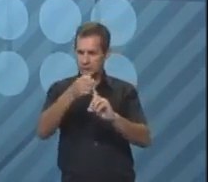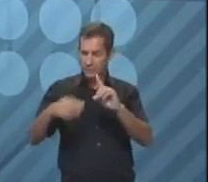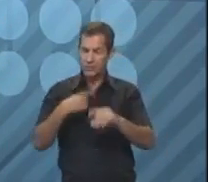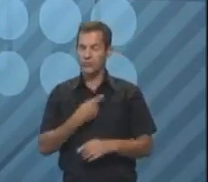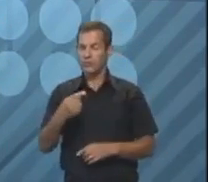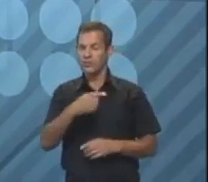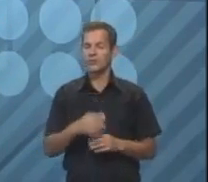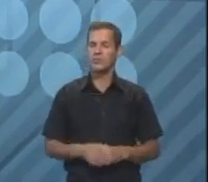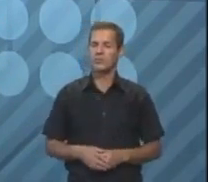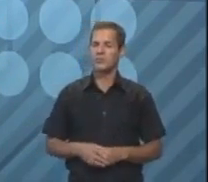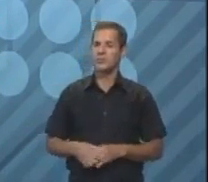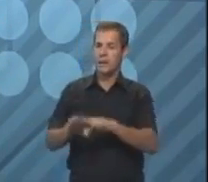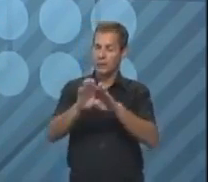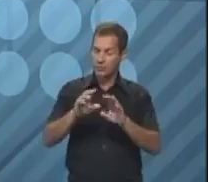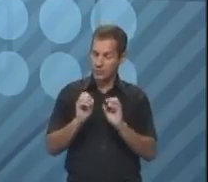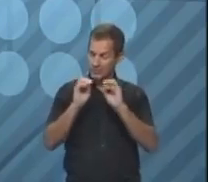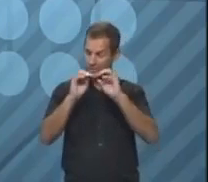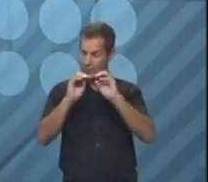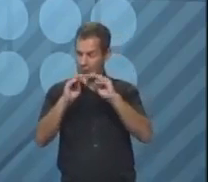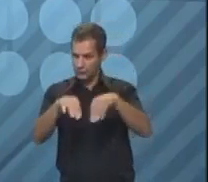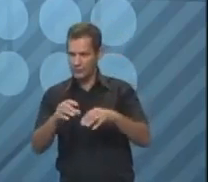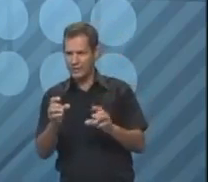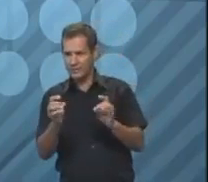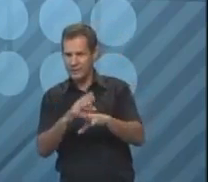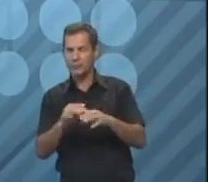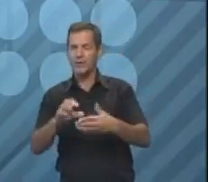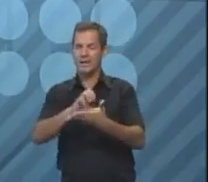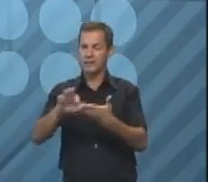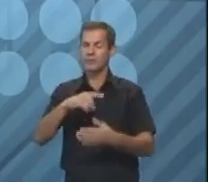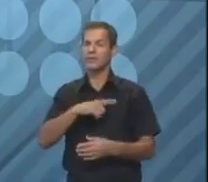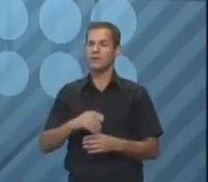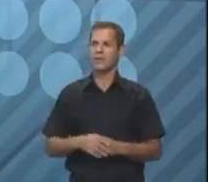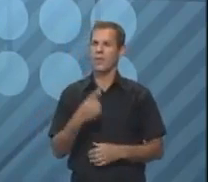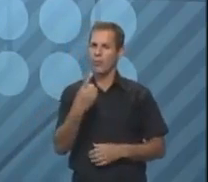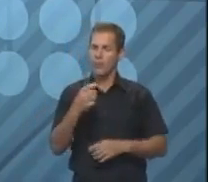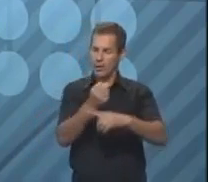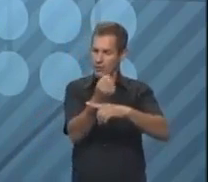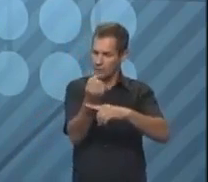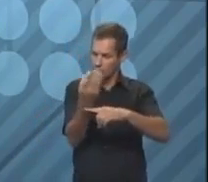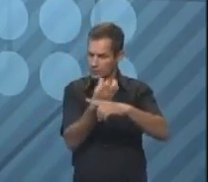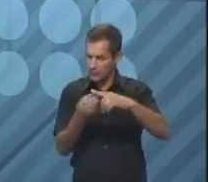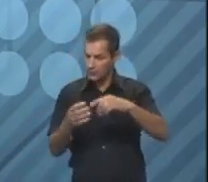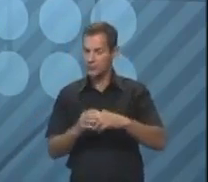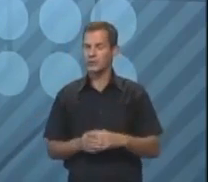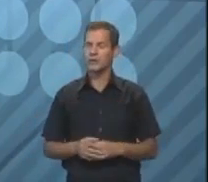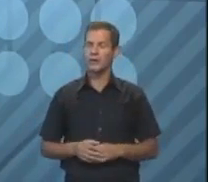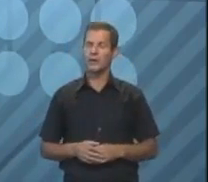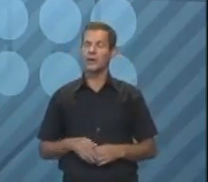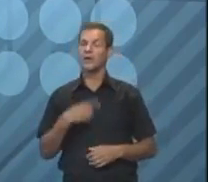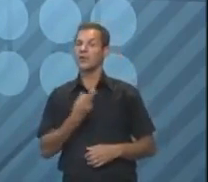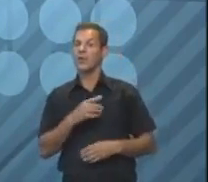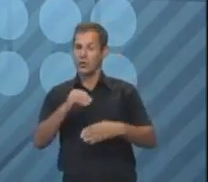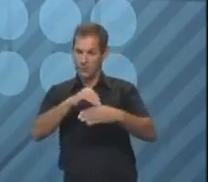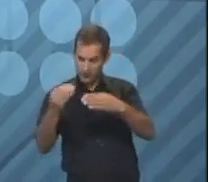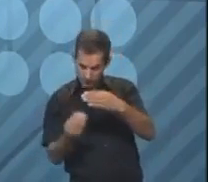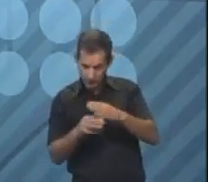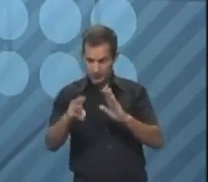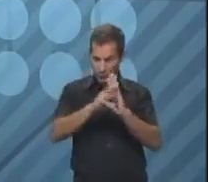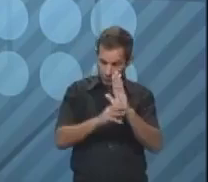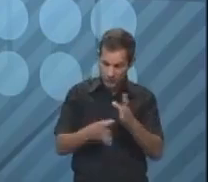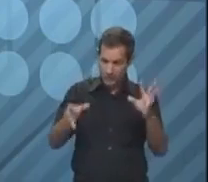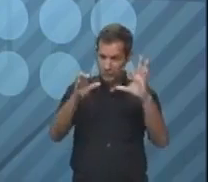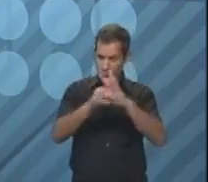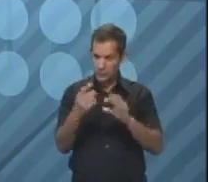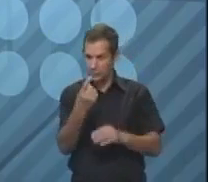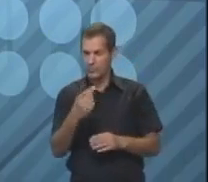o grau do expoente e, ao final, quando a gente aplica a fórmula, nós vamos ter uma função só. A gente aplica o método da integração por